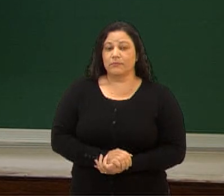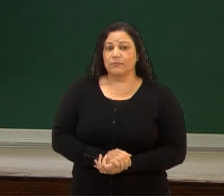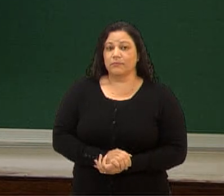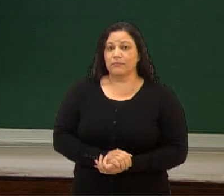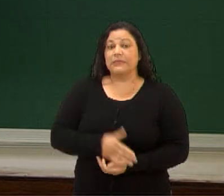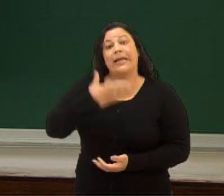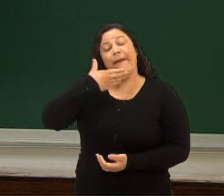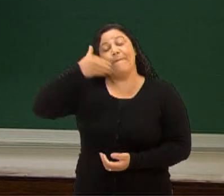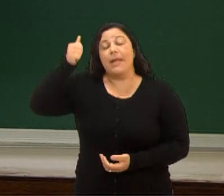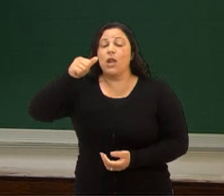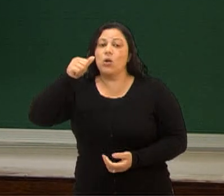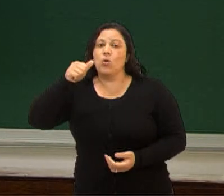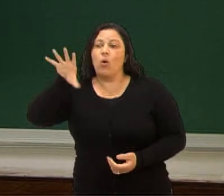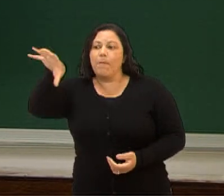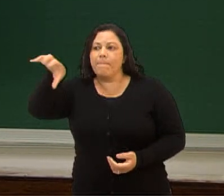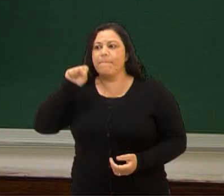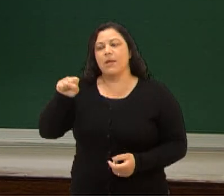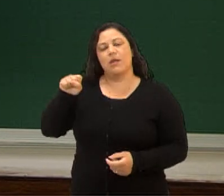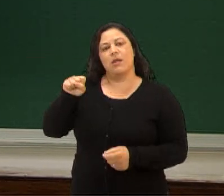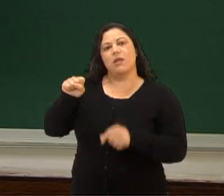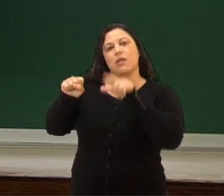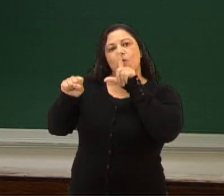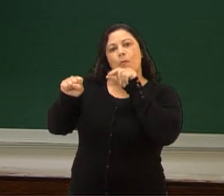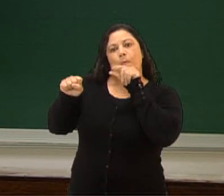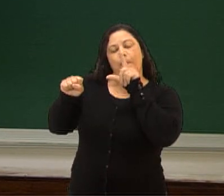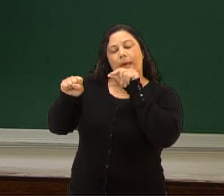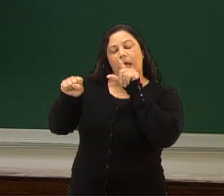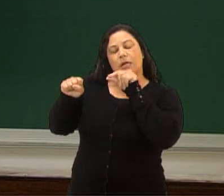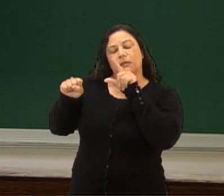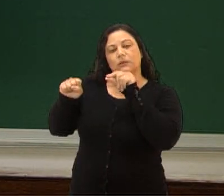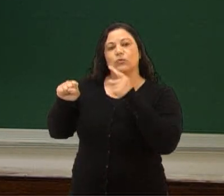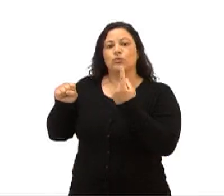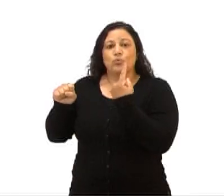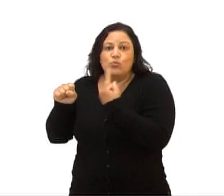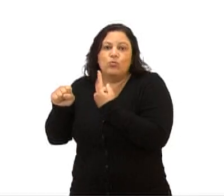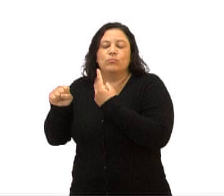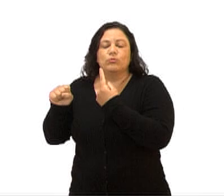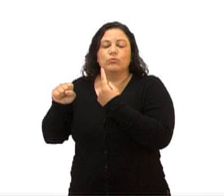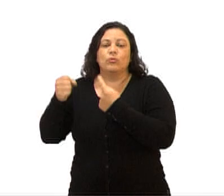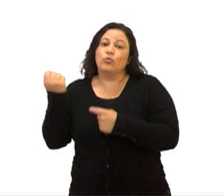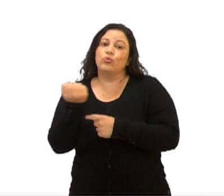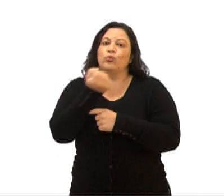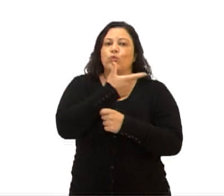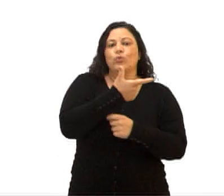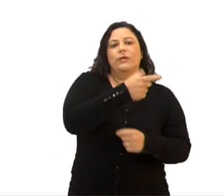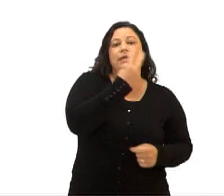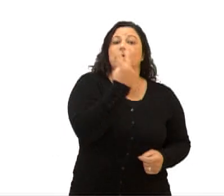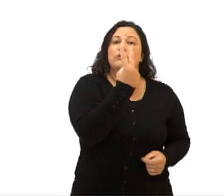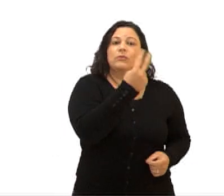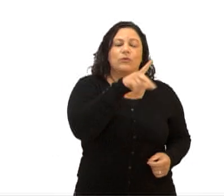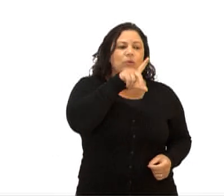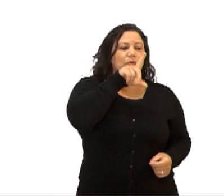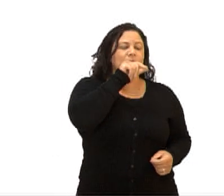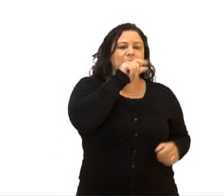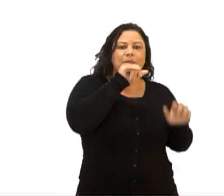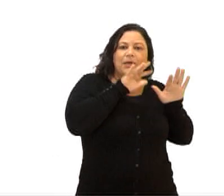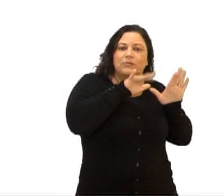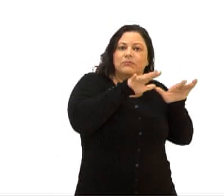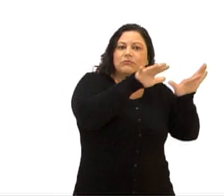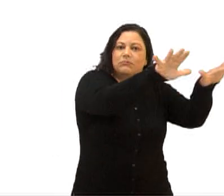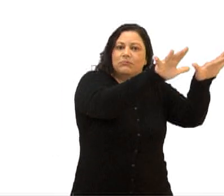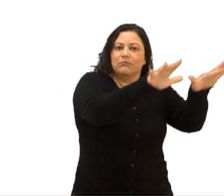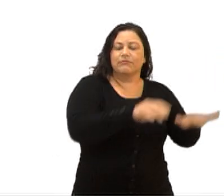é melhor um pássaro na mão do que dois pássaros voando. Ele significa que things we already have are